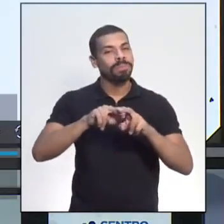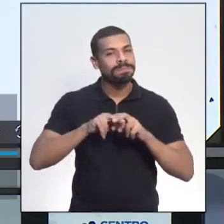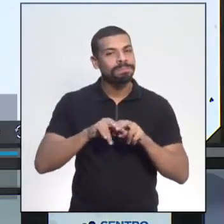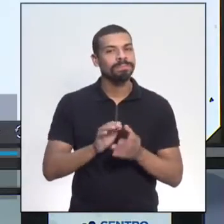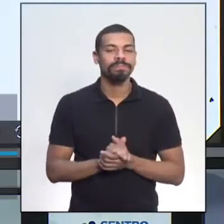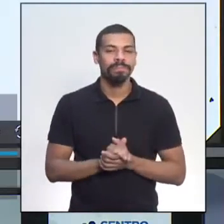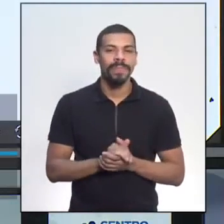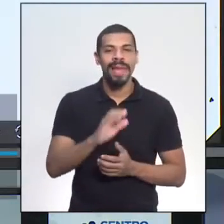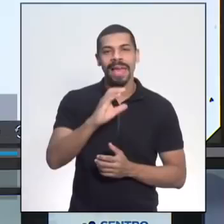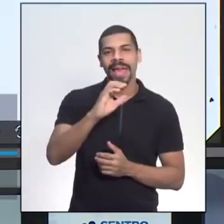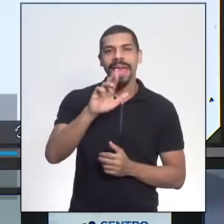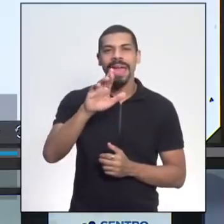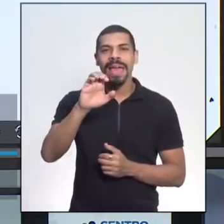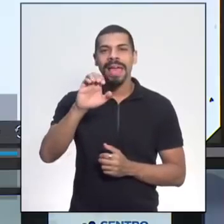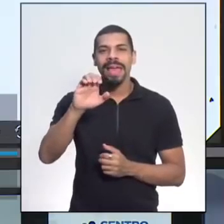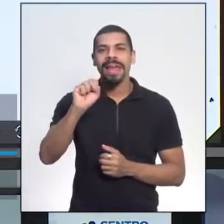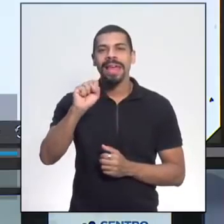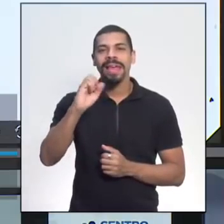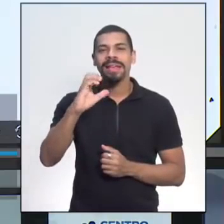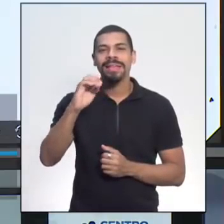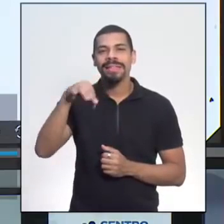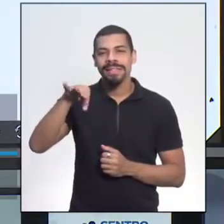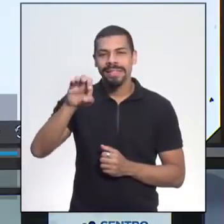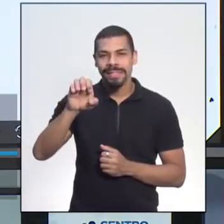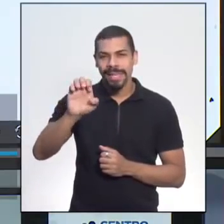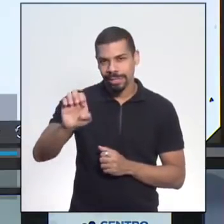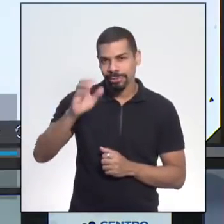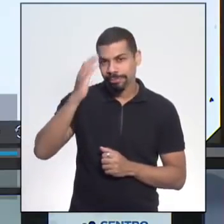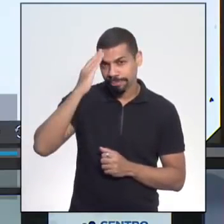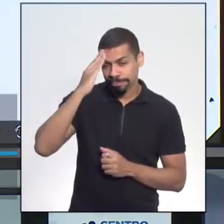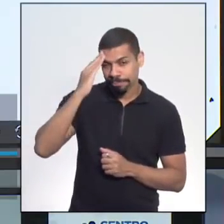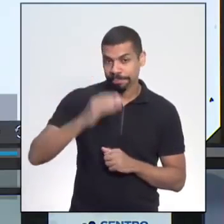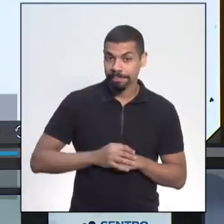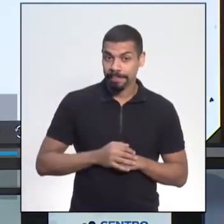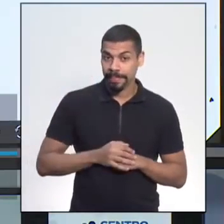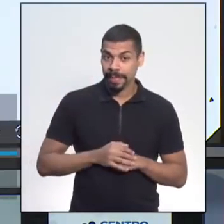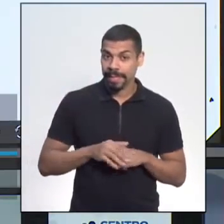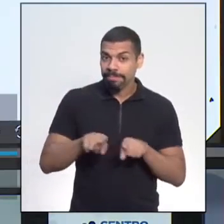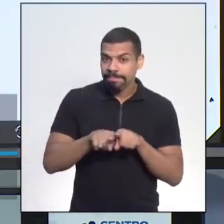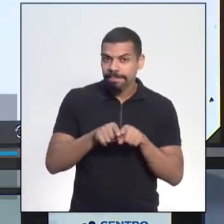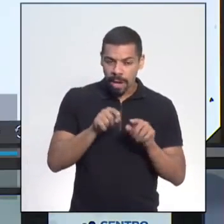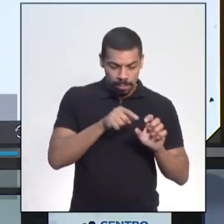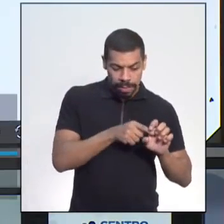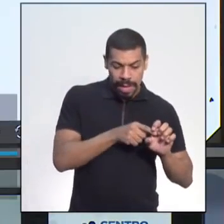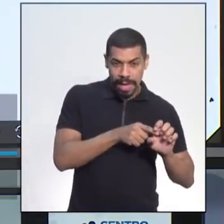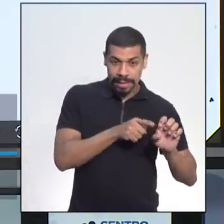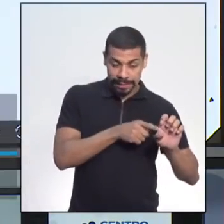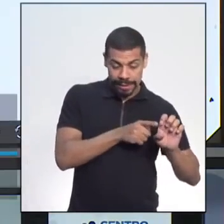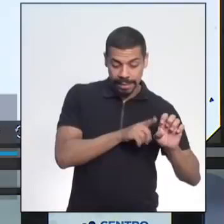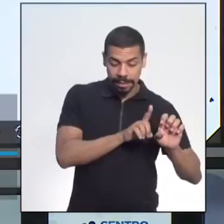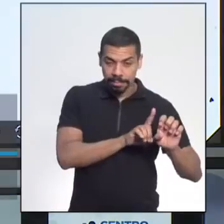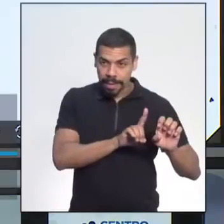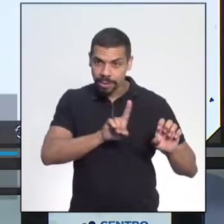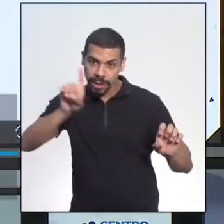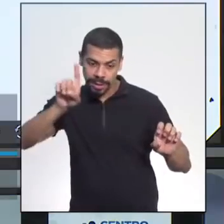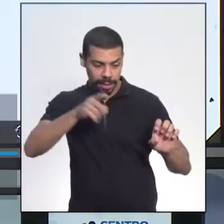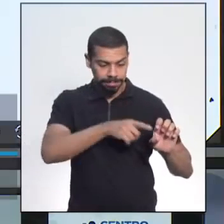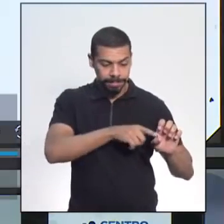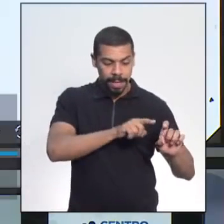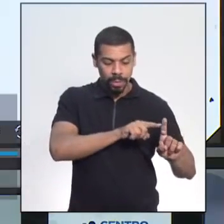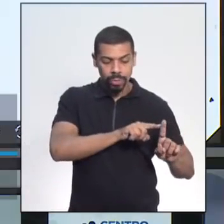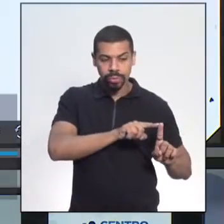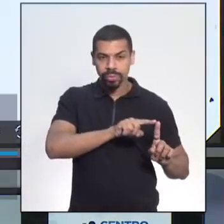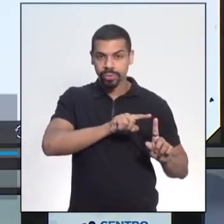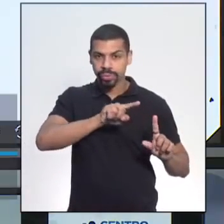função crescente. Você pode olhar por isso ou o movimento dela subindo, olhando da esquerda para a direita. Tudo bem?